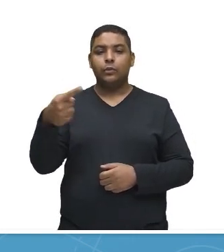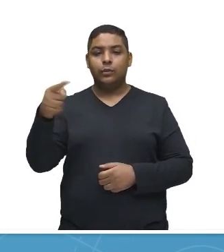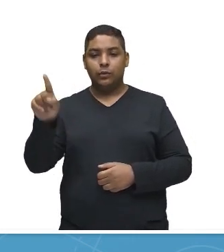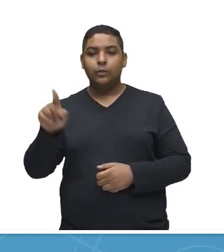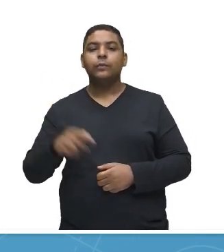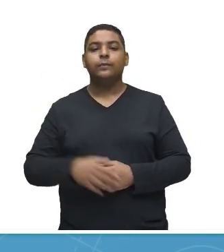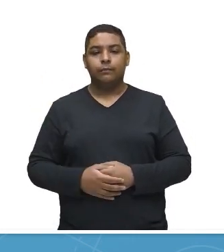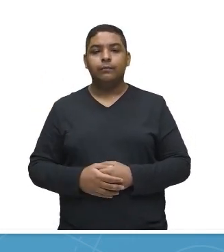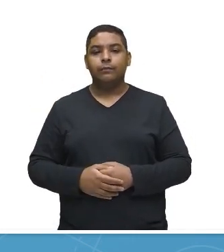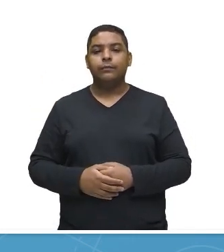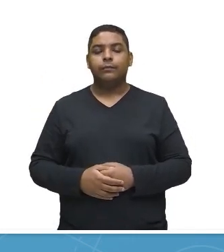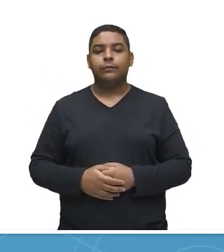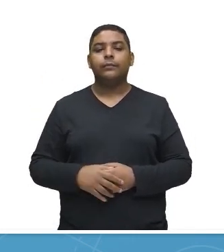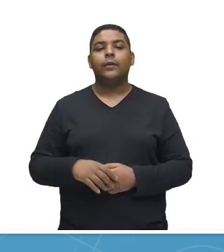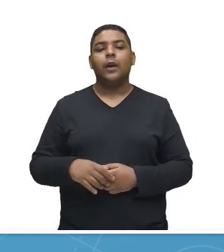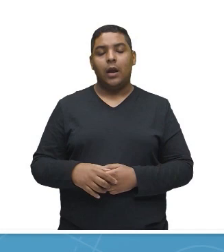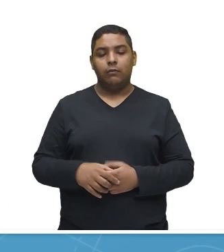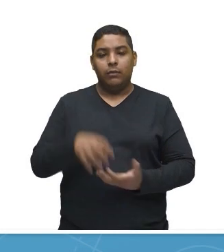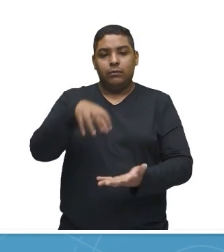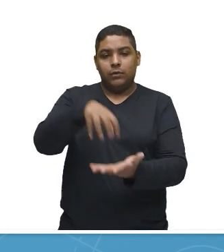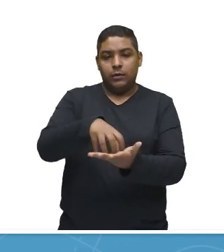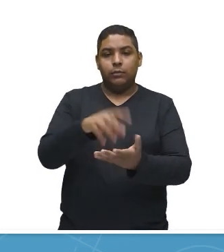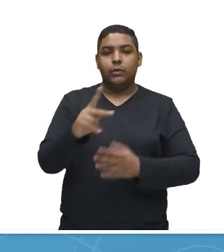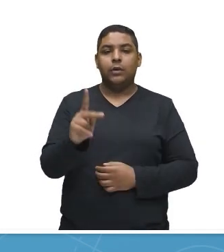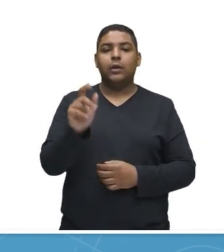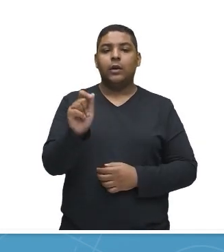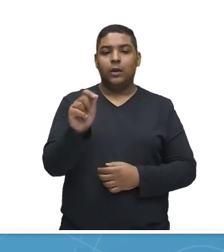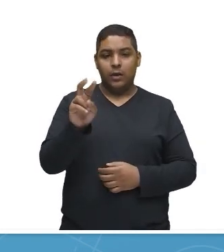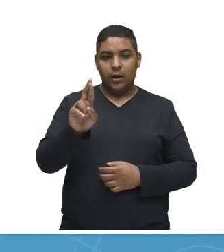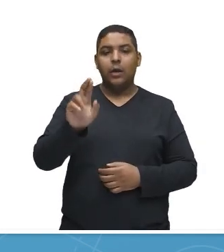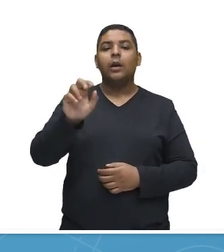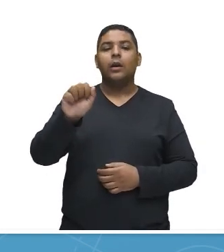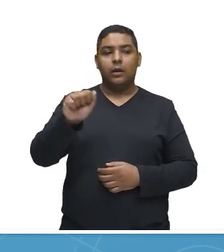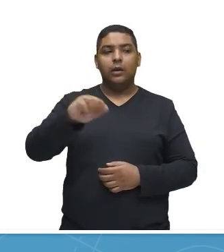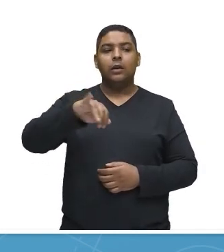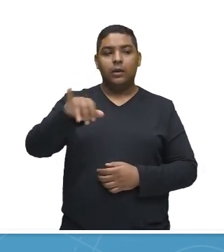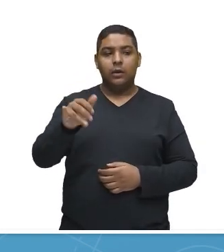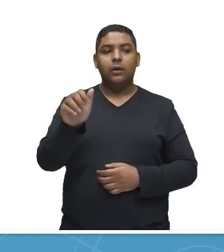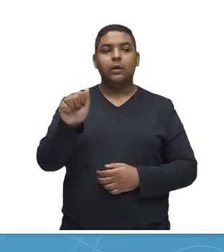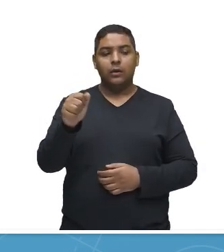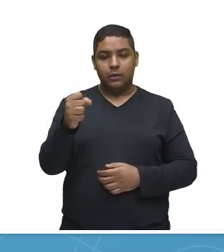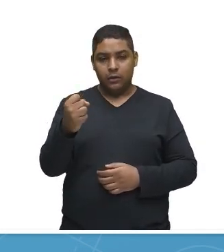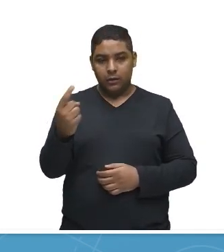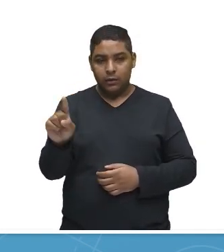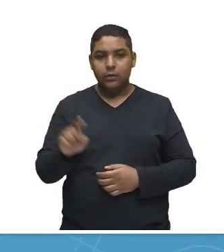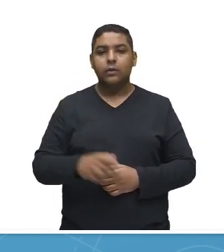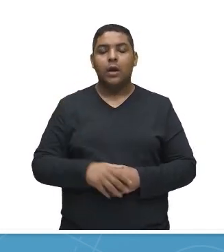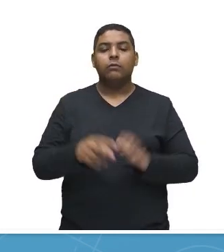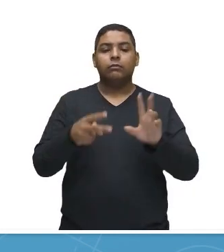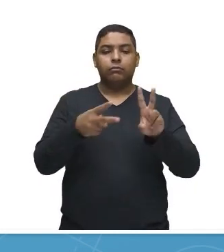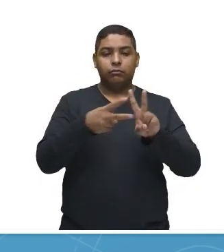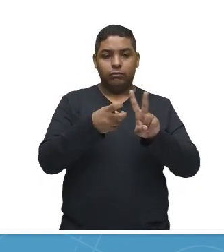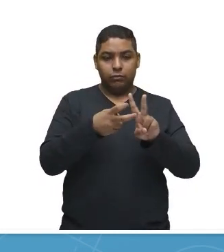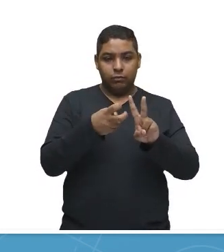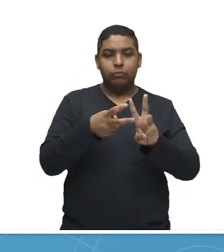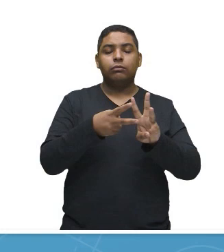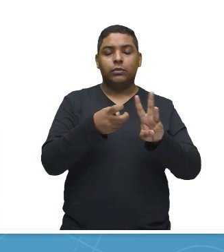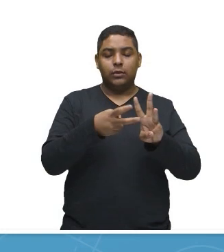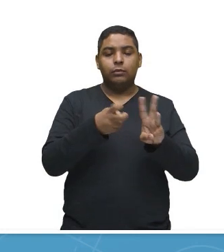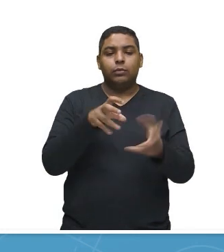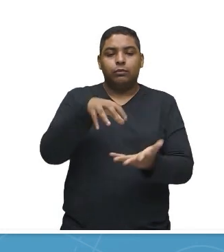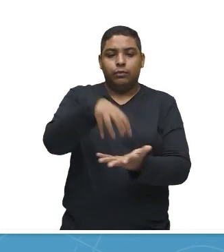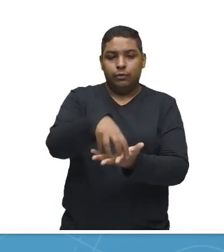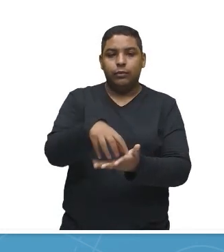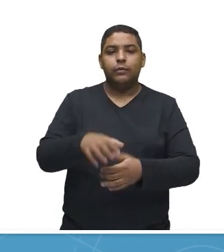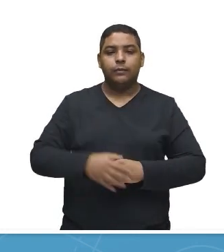Carajás, uma tribo indígena. Essa luta também tem aí as suas características, e a gente vai começar